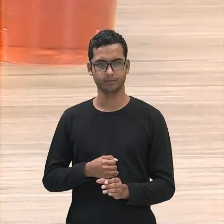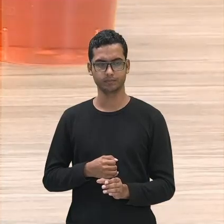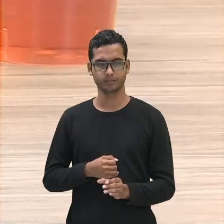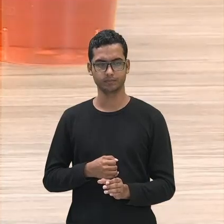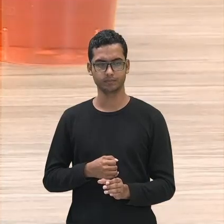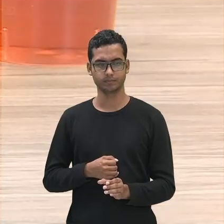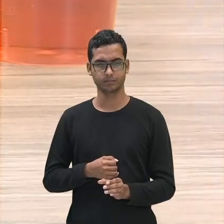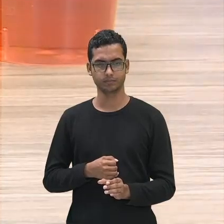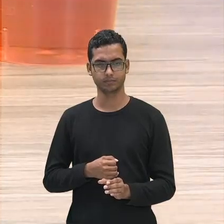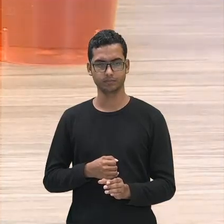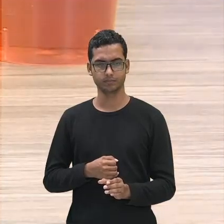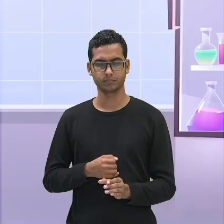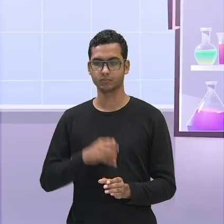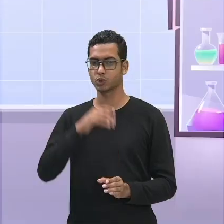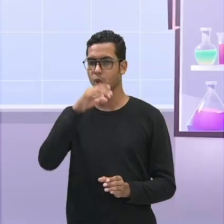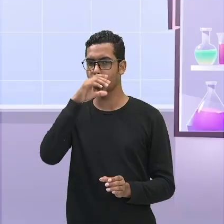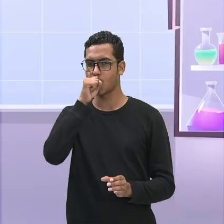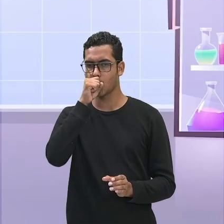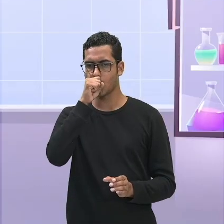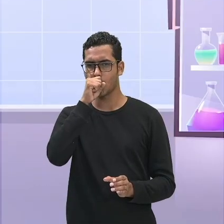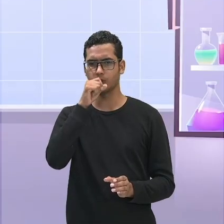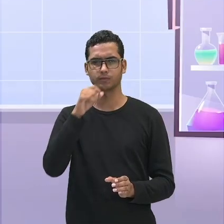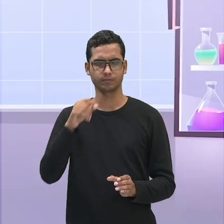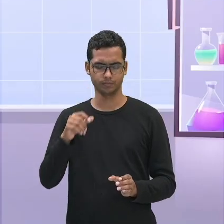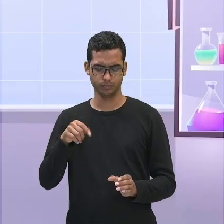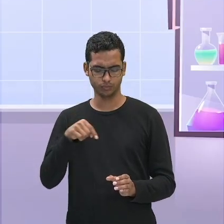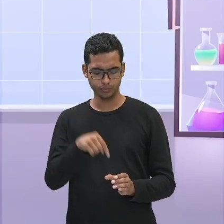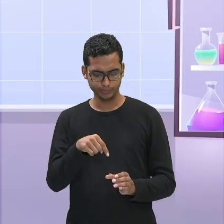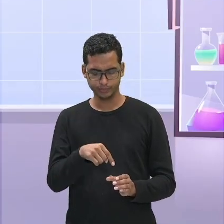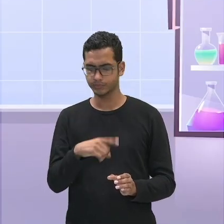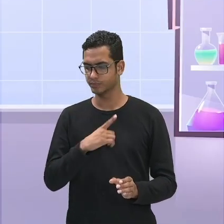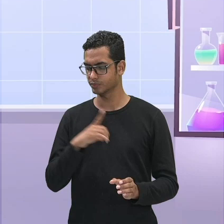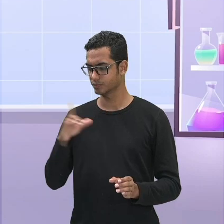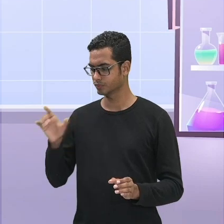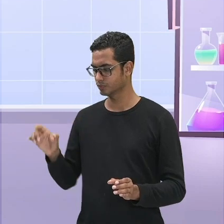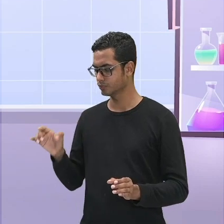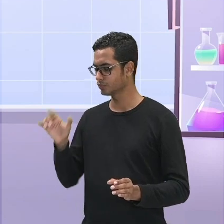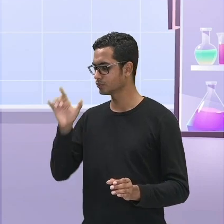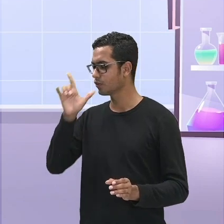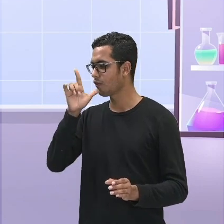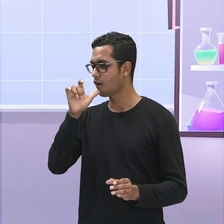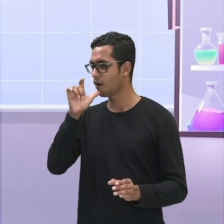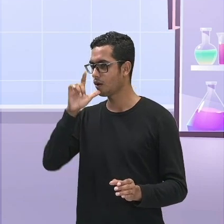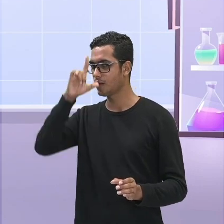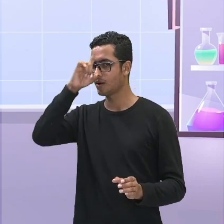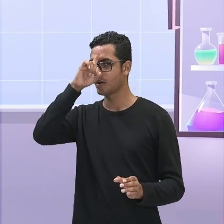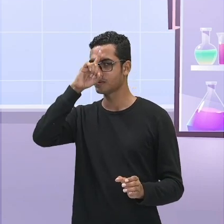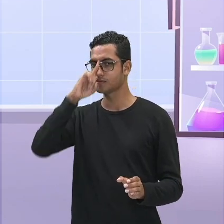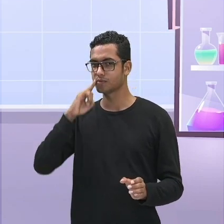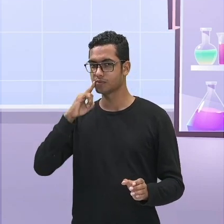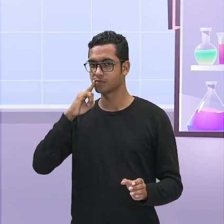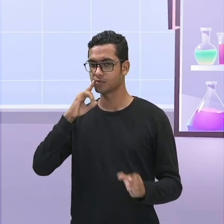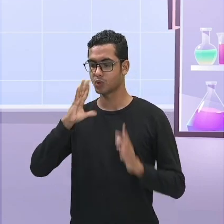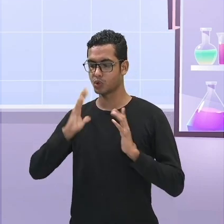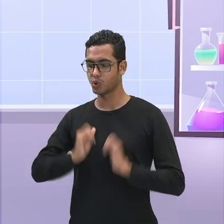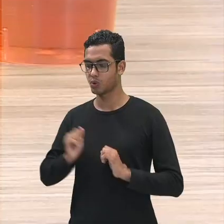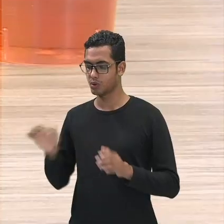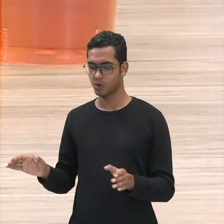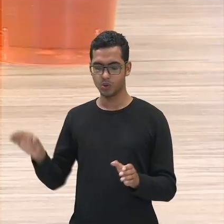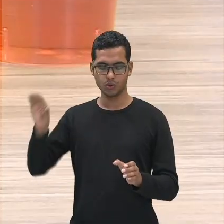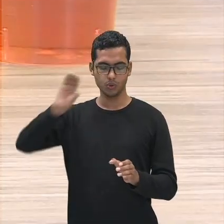à cor laranja, aqui o corante amarelo ele vai agir rapidamente